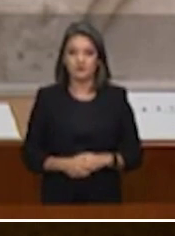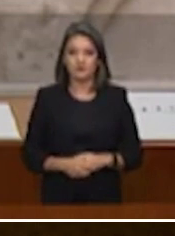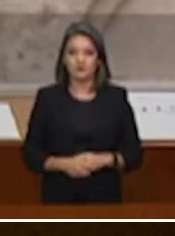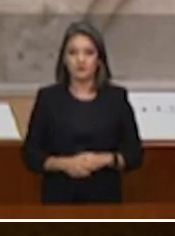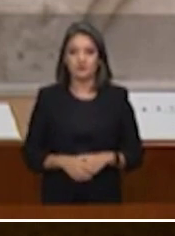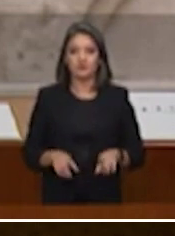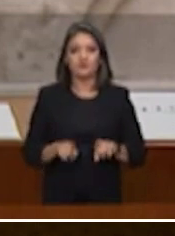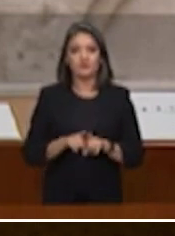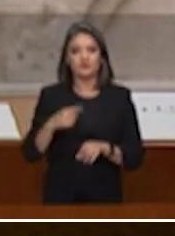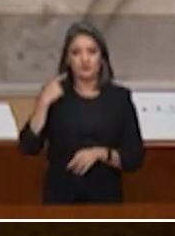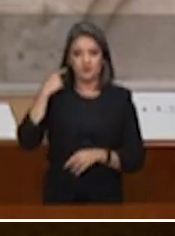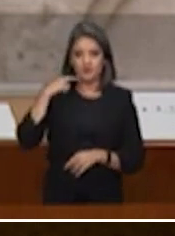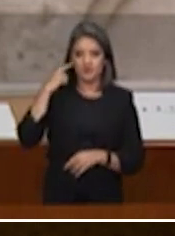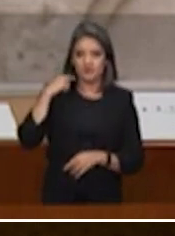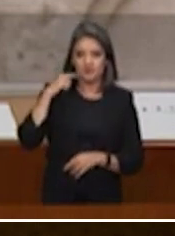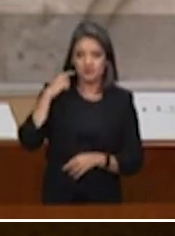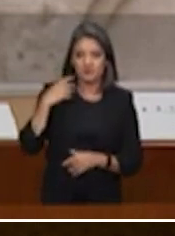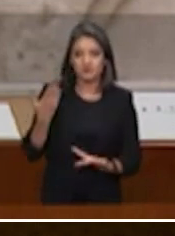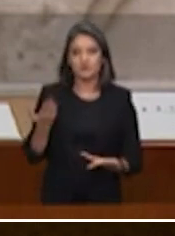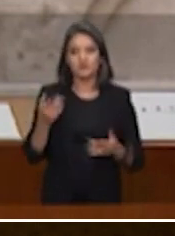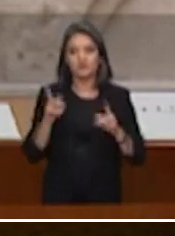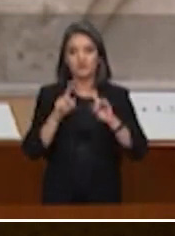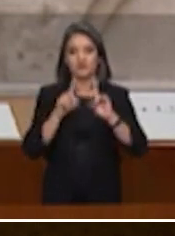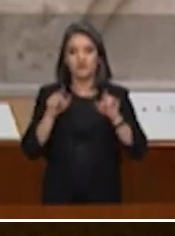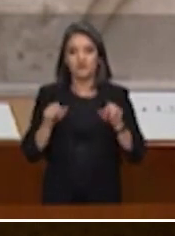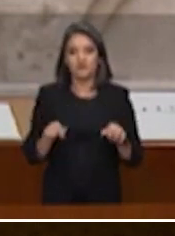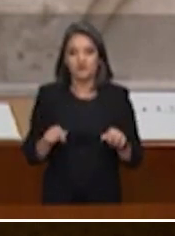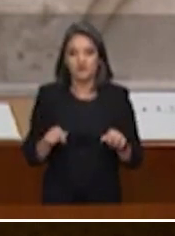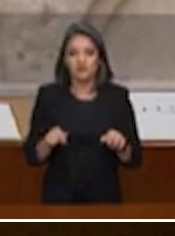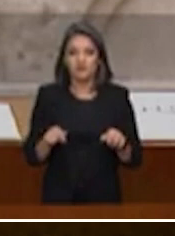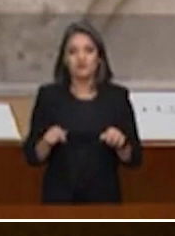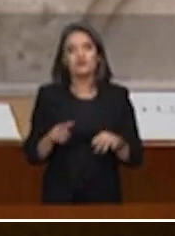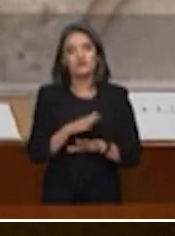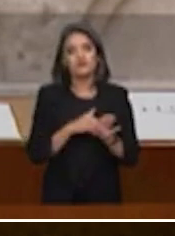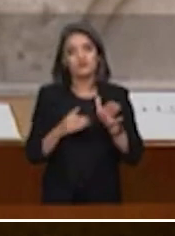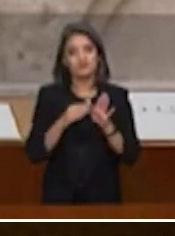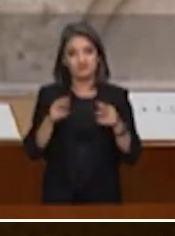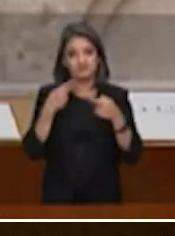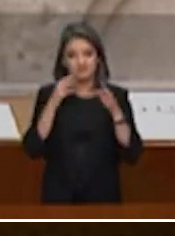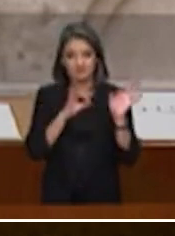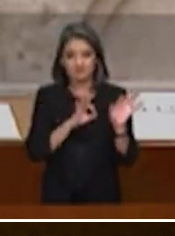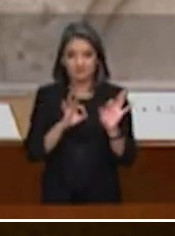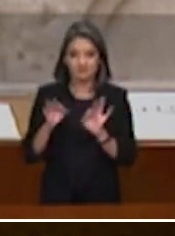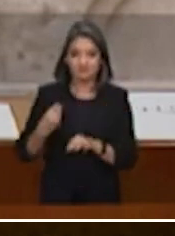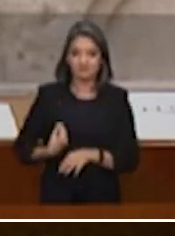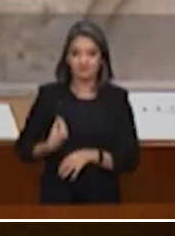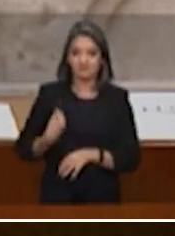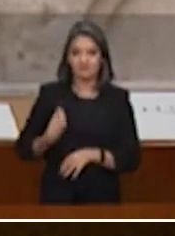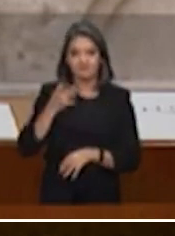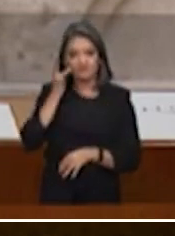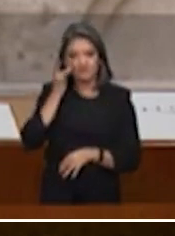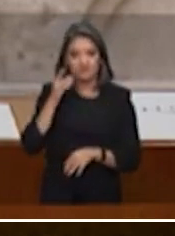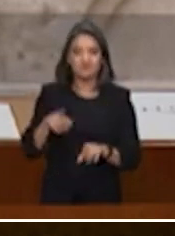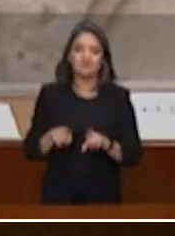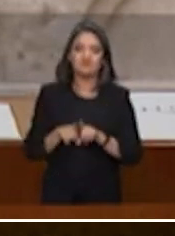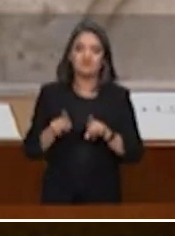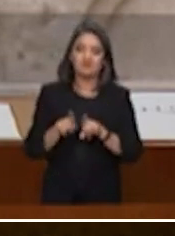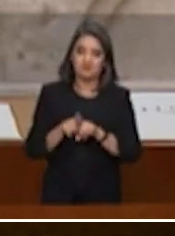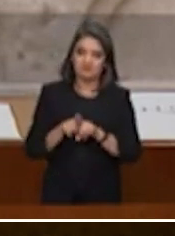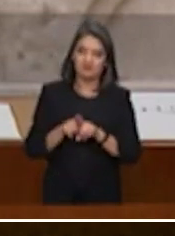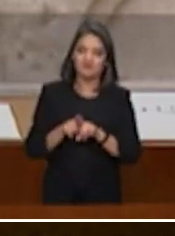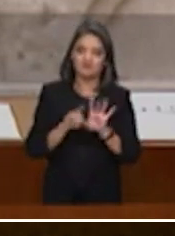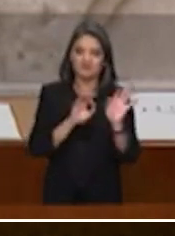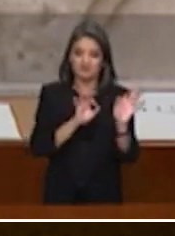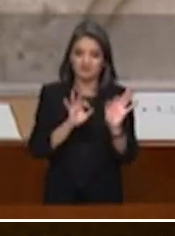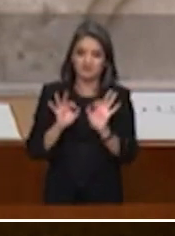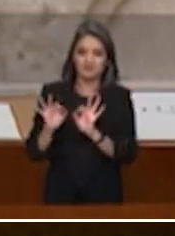cabe aqui a gente saber como que se procederá isso se vai ser tratado de forma real se vai ser colocado porque até hoje o Ministro Alexandre